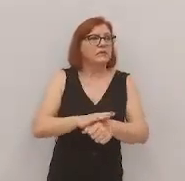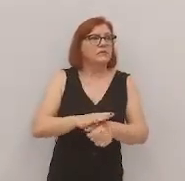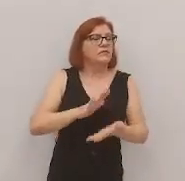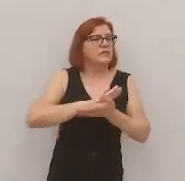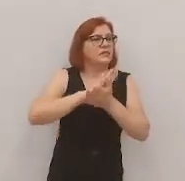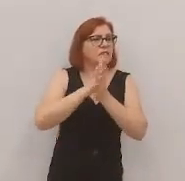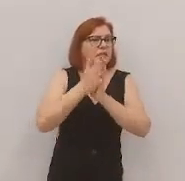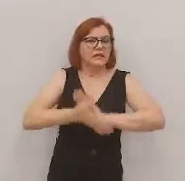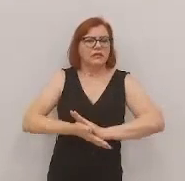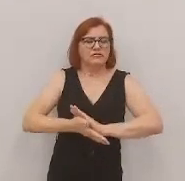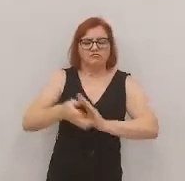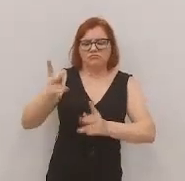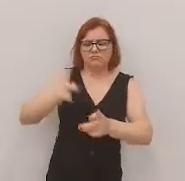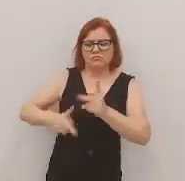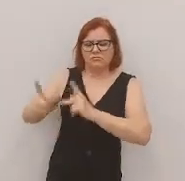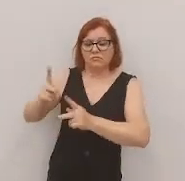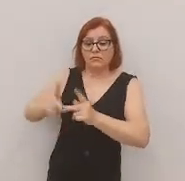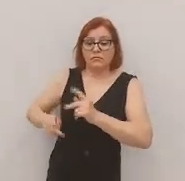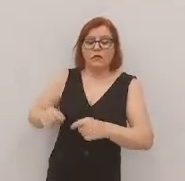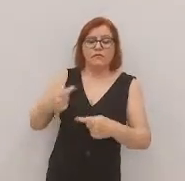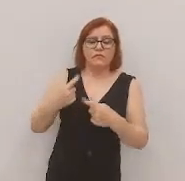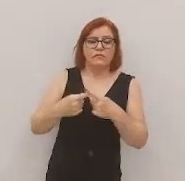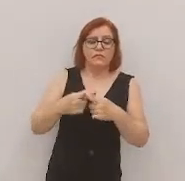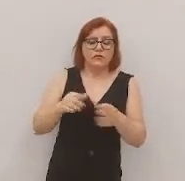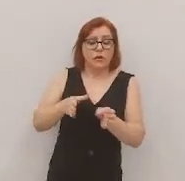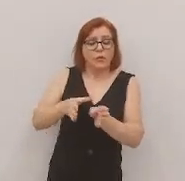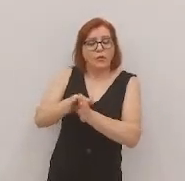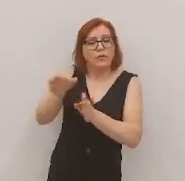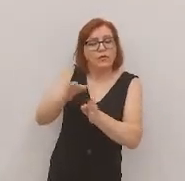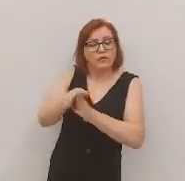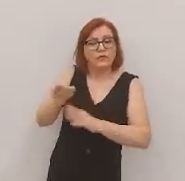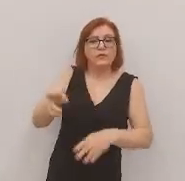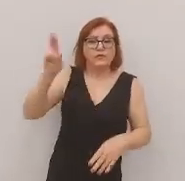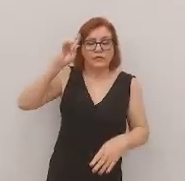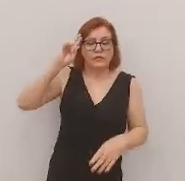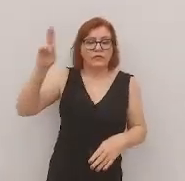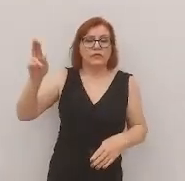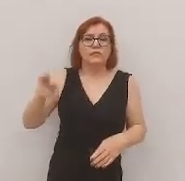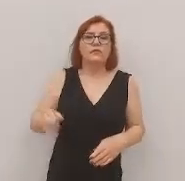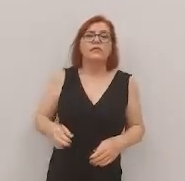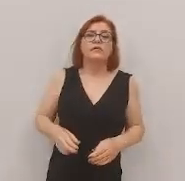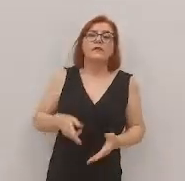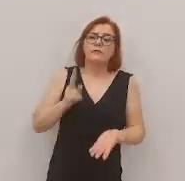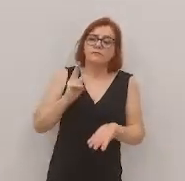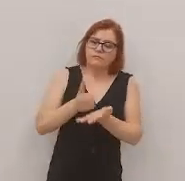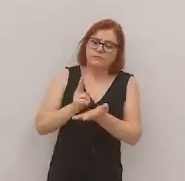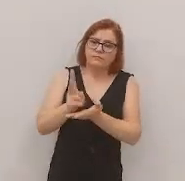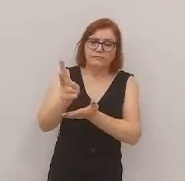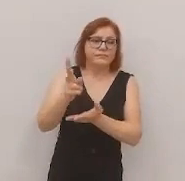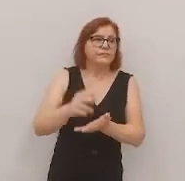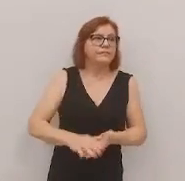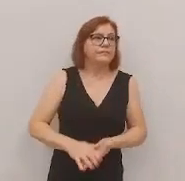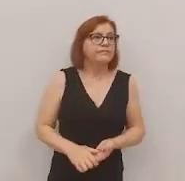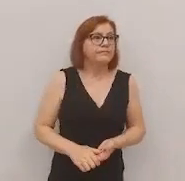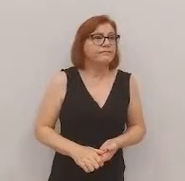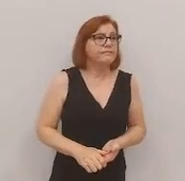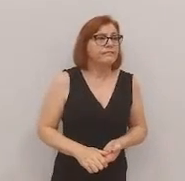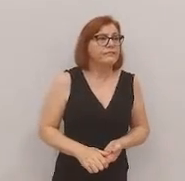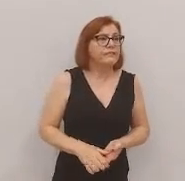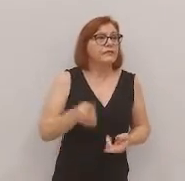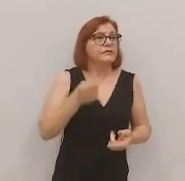do Senhor dura para sempre. Os desígnios do seu coração